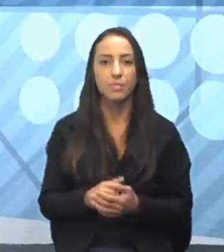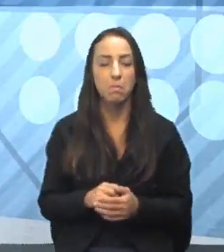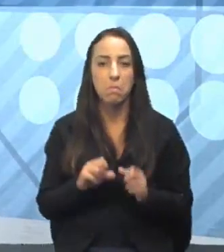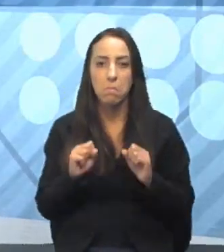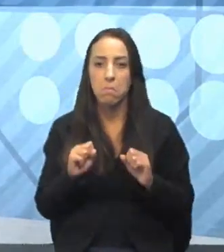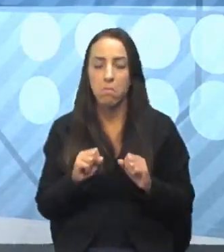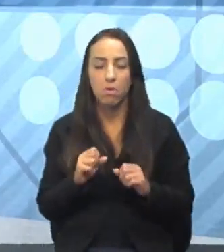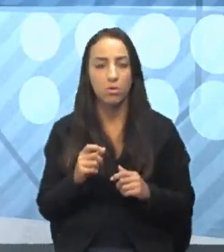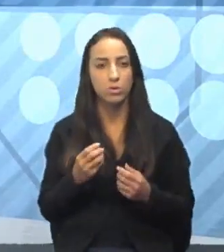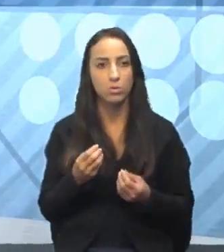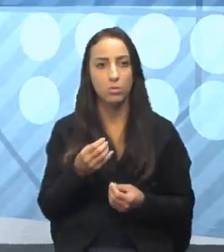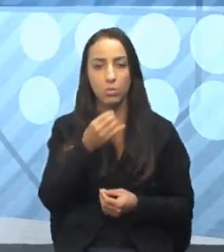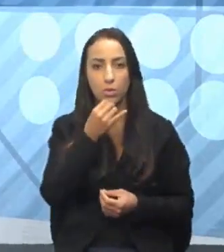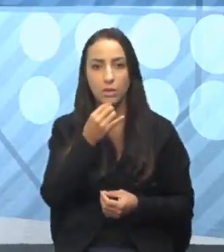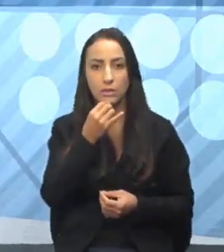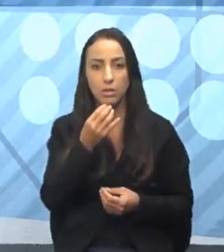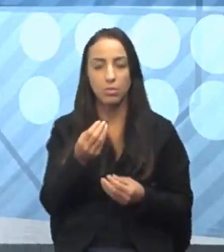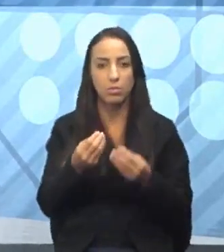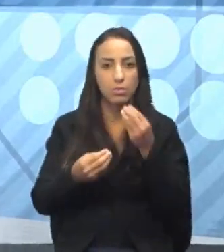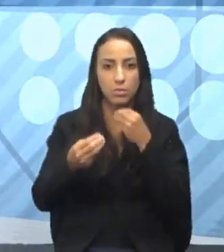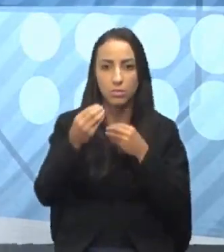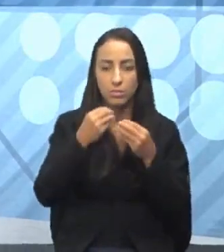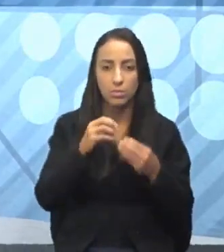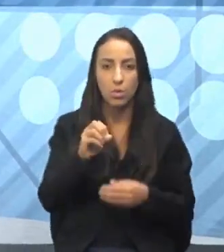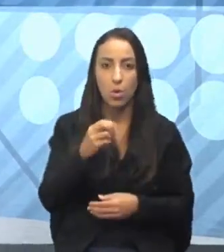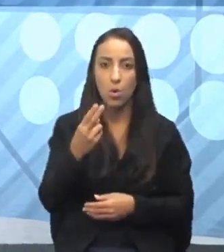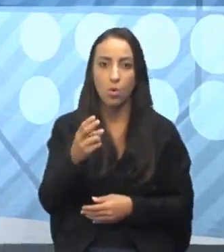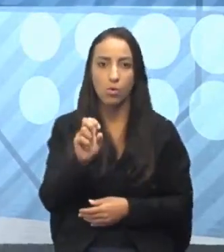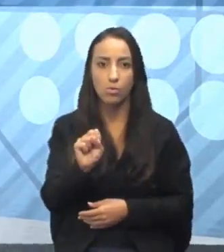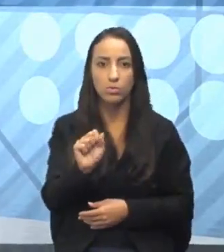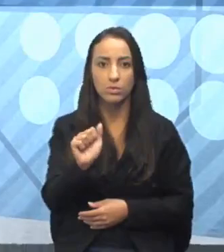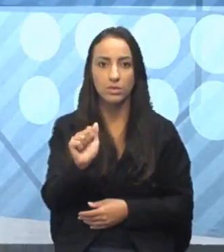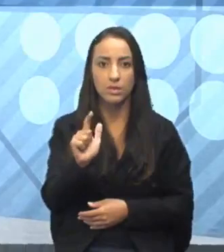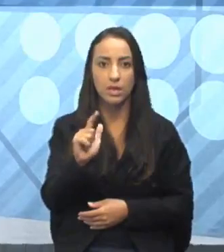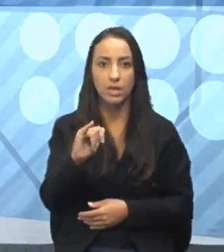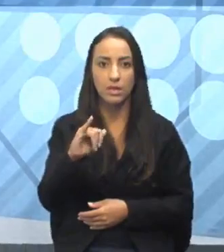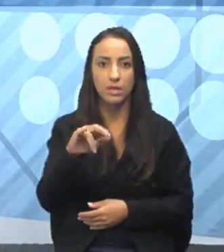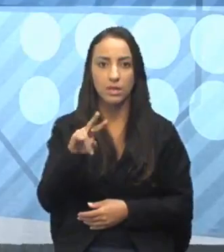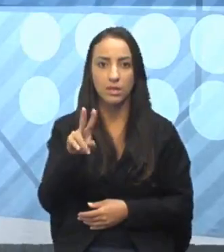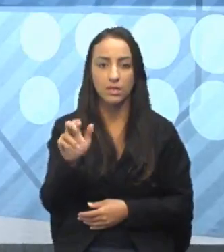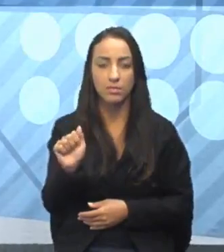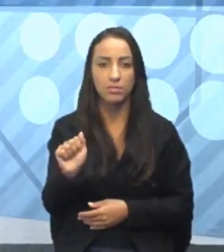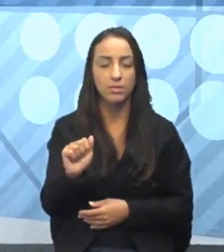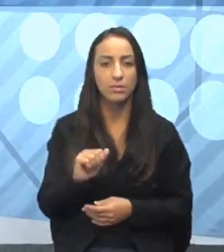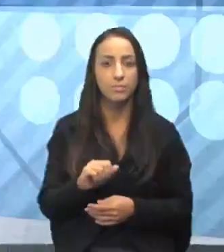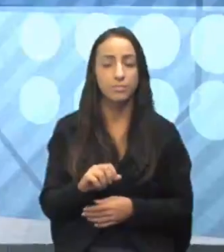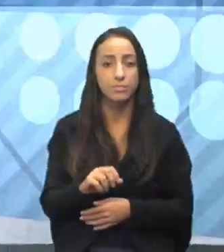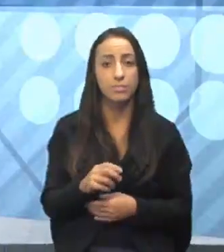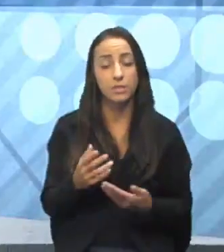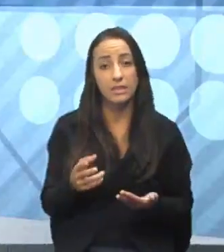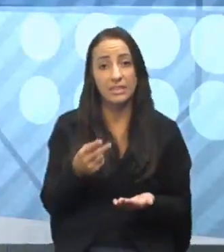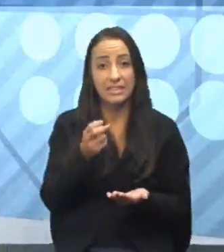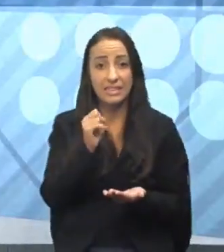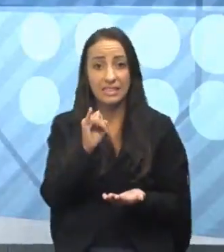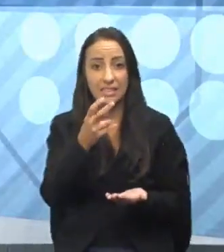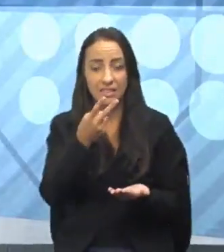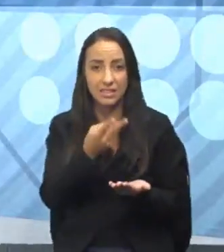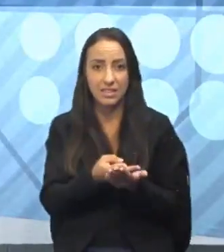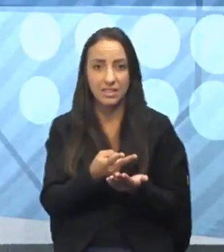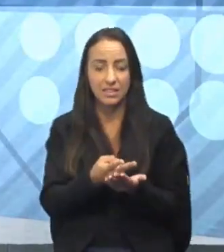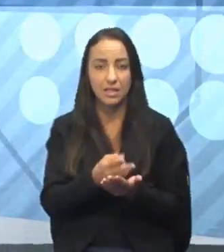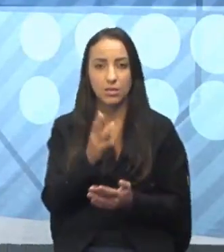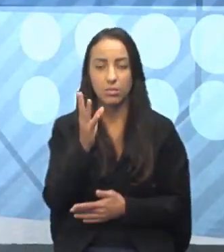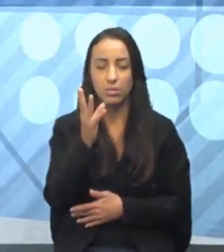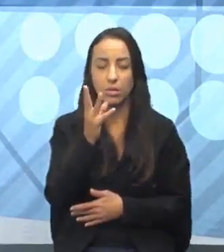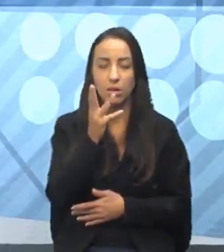dieta ou até mesmo da produção de saliva que o paciente possui. E na posição deitada por um longo